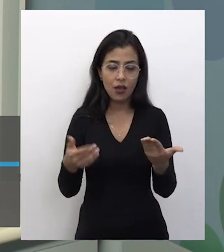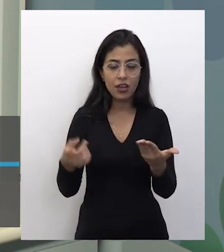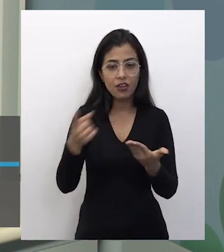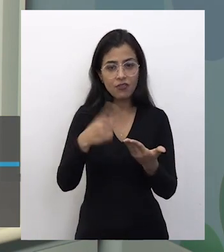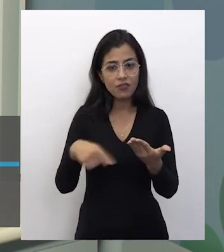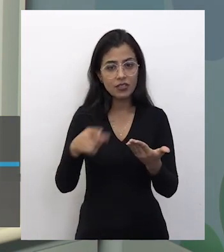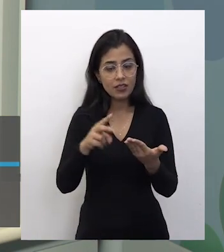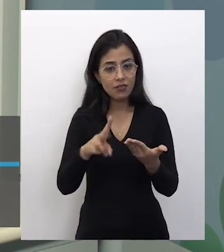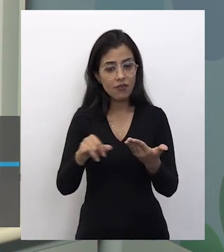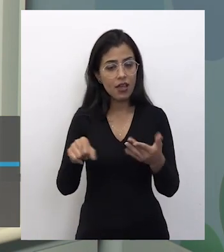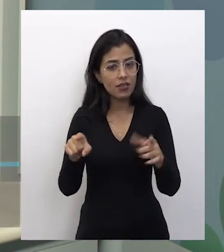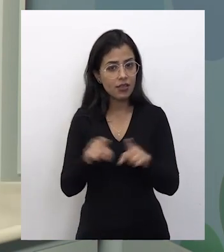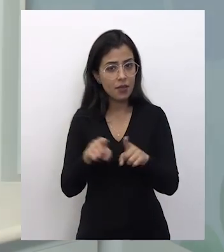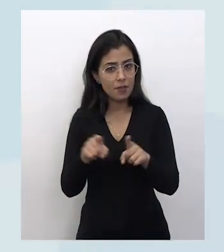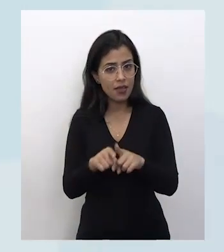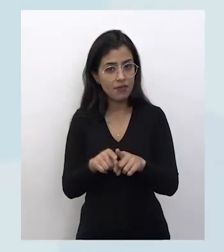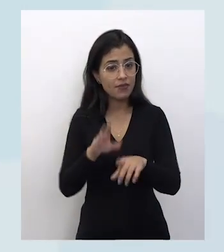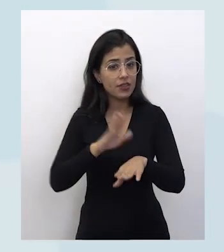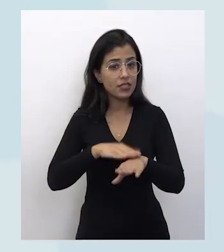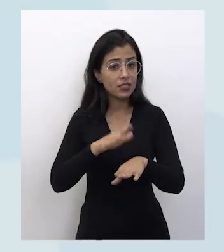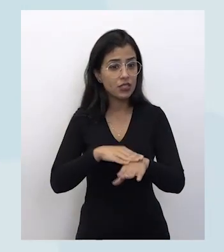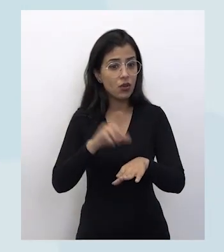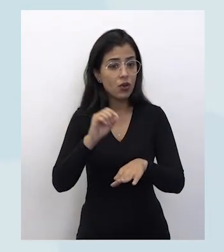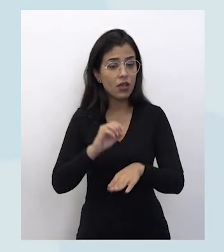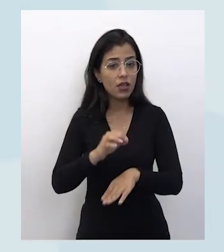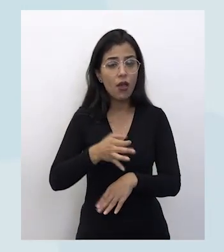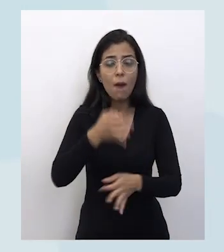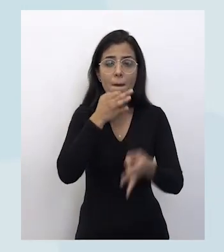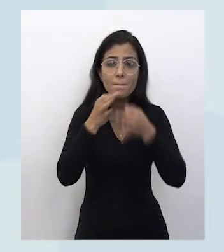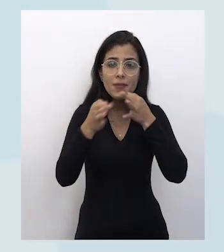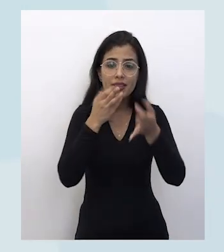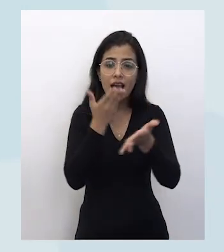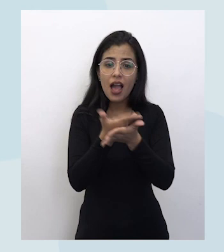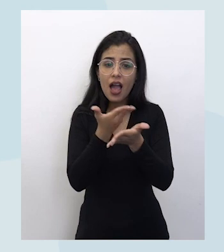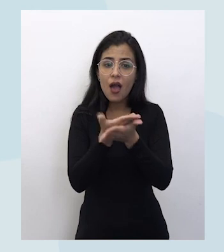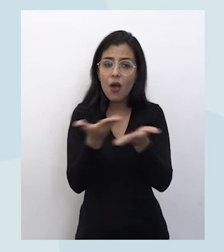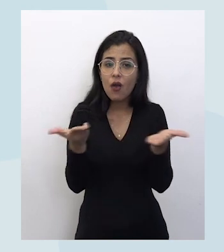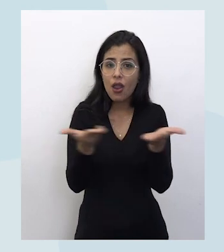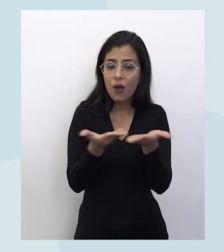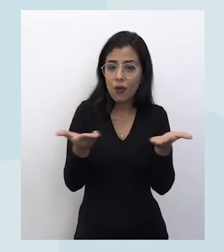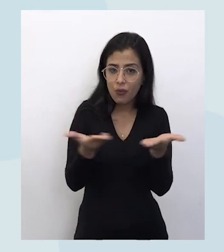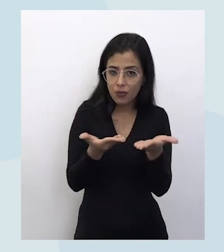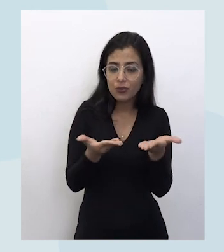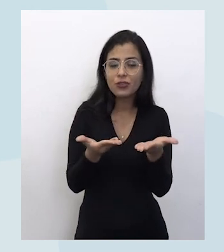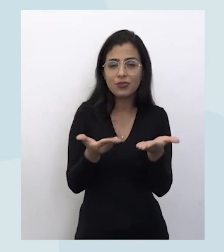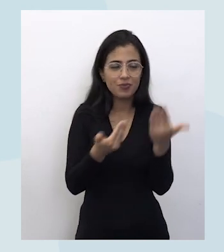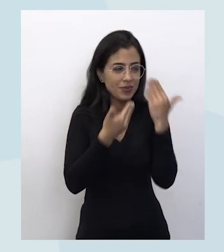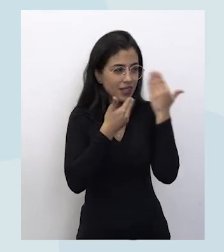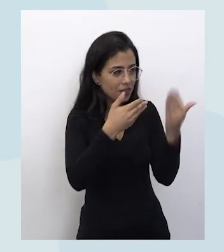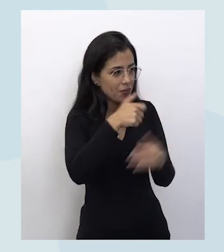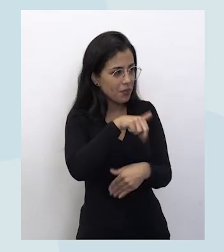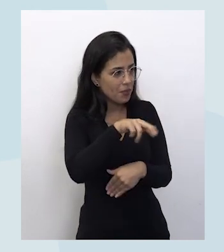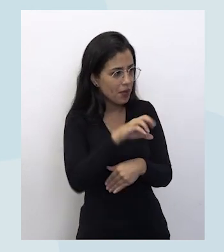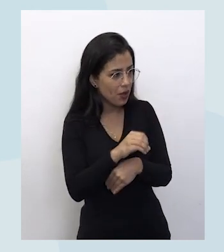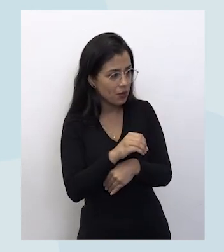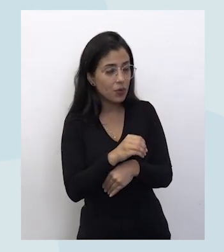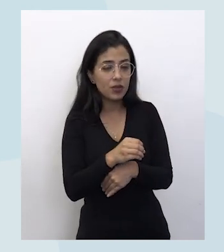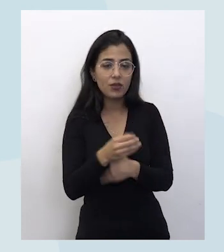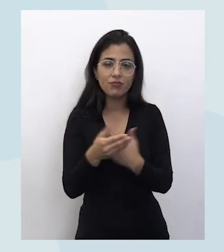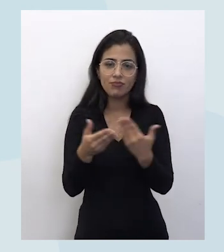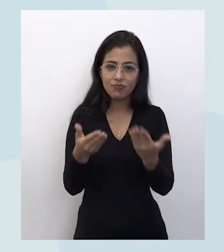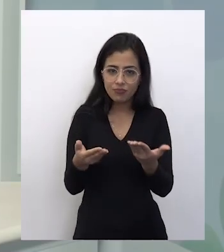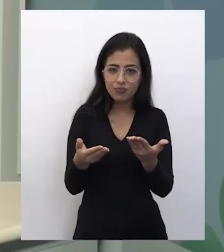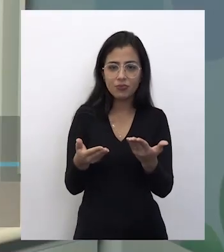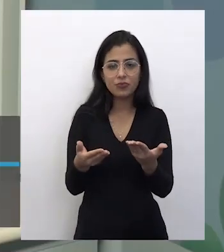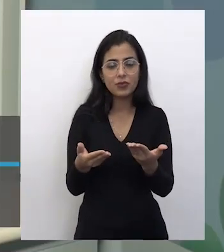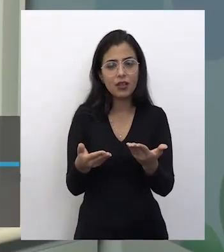para vocês, finalizando a nossa aula. Muito obrigada, Mauro, pela participação. Eu que agradeço, foi um prazer, Pro. E vocês avaliem a